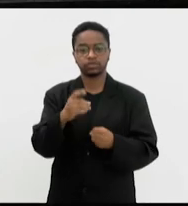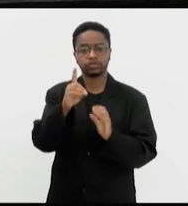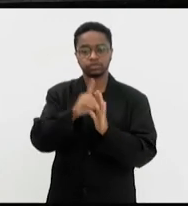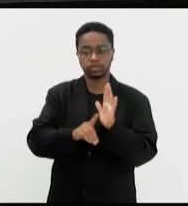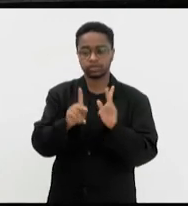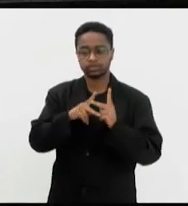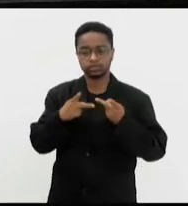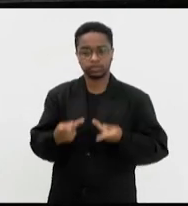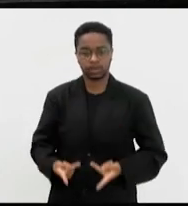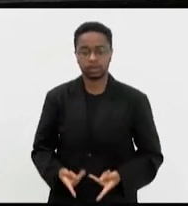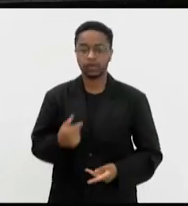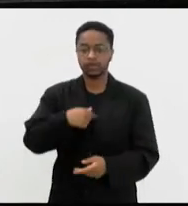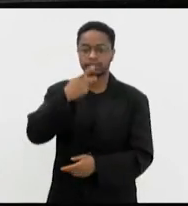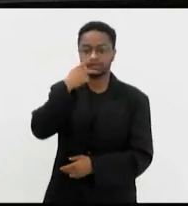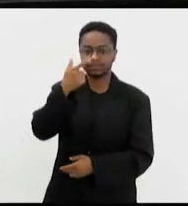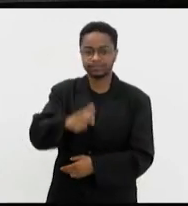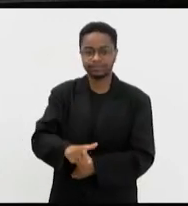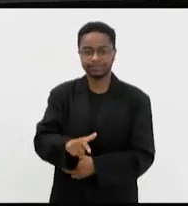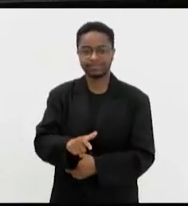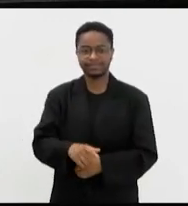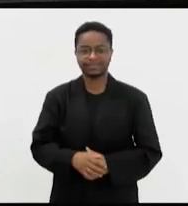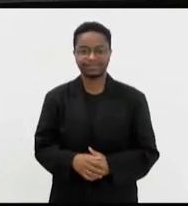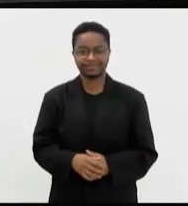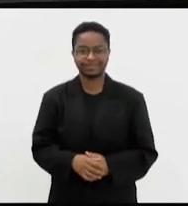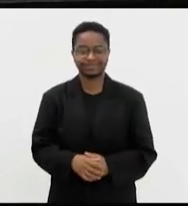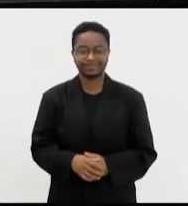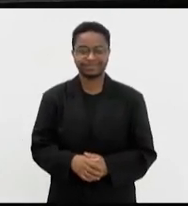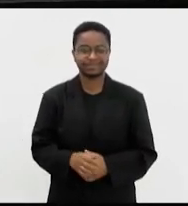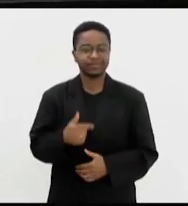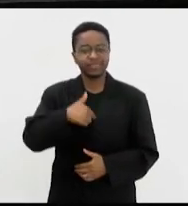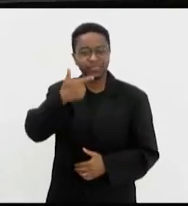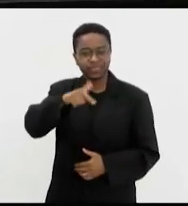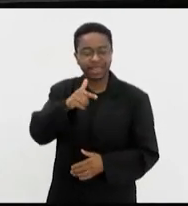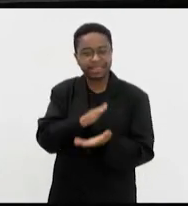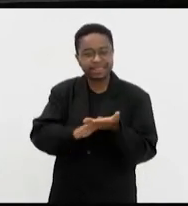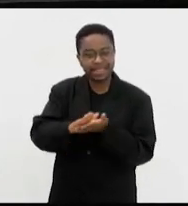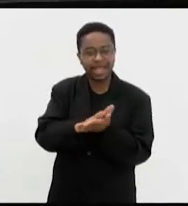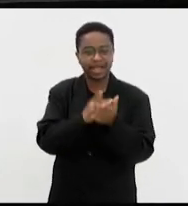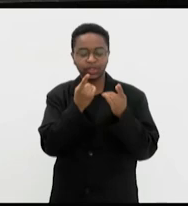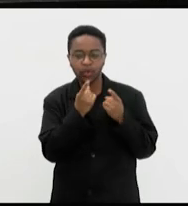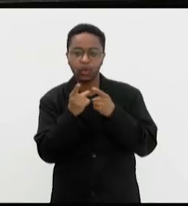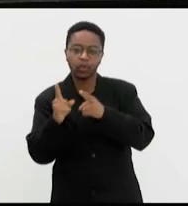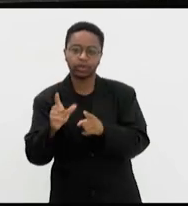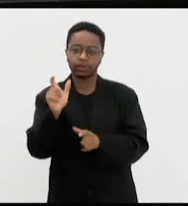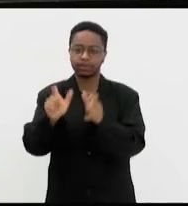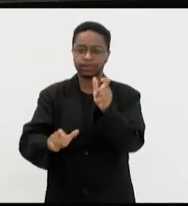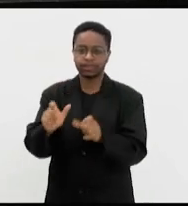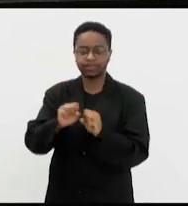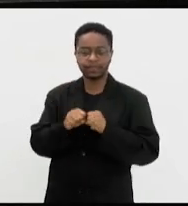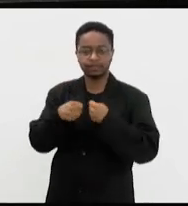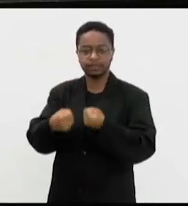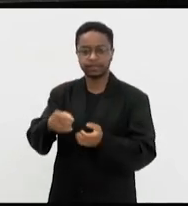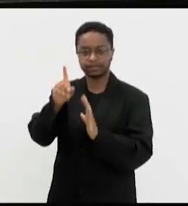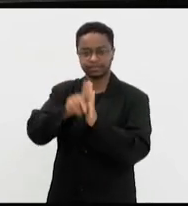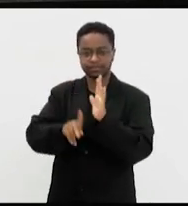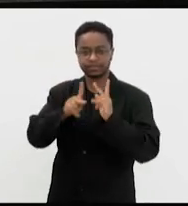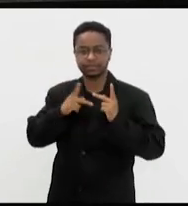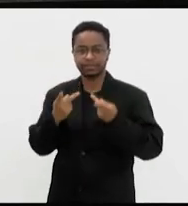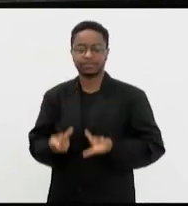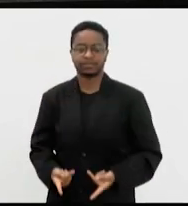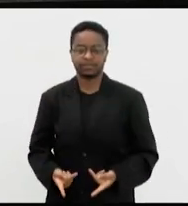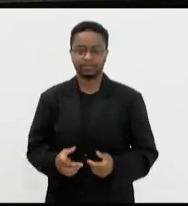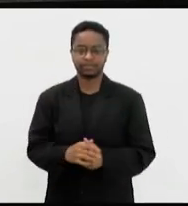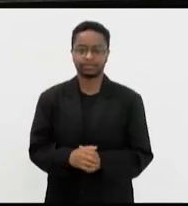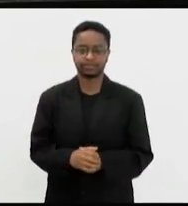e repito eu não tenho nada contra quem defende os direitos humanos